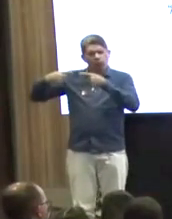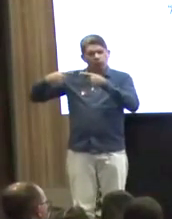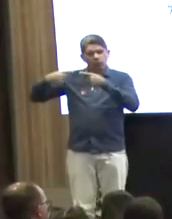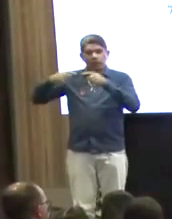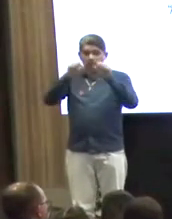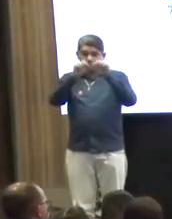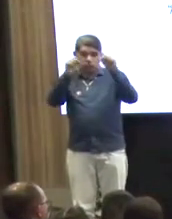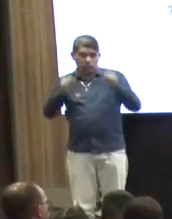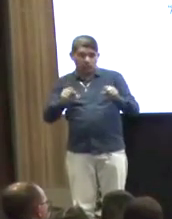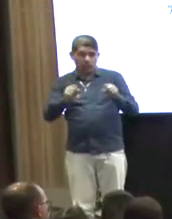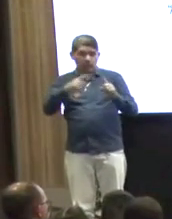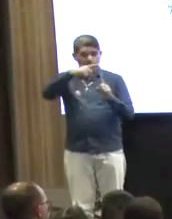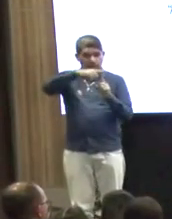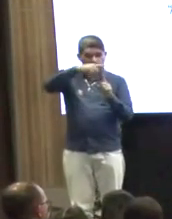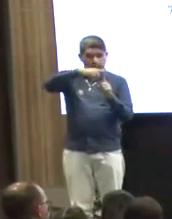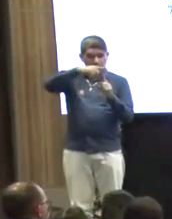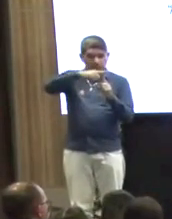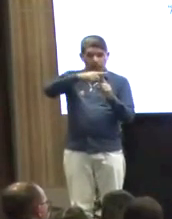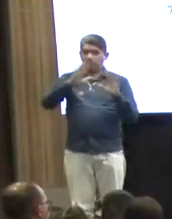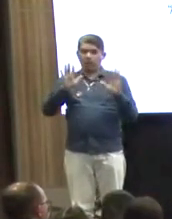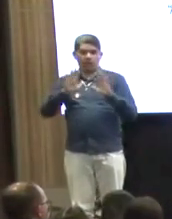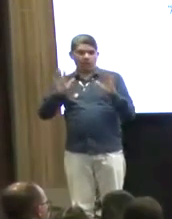pode simplesmente realimentá-lo,